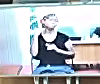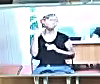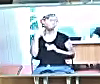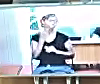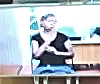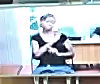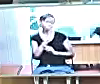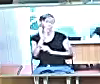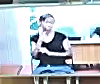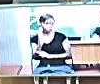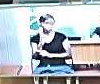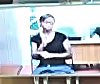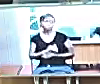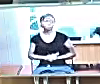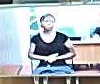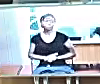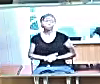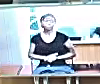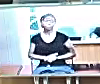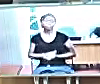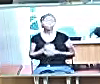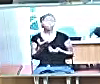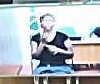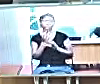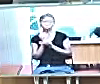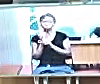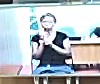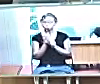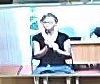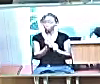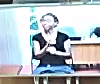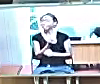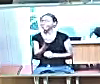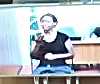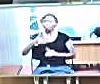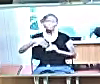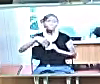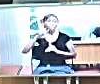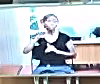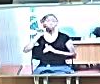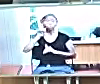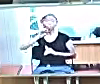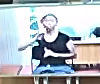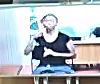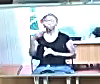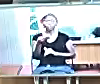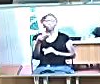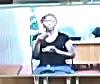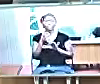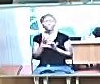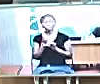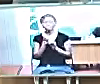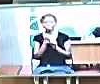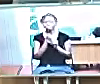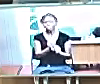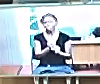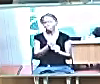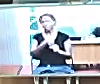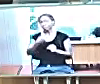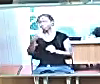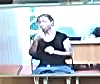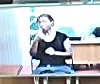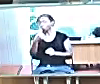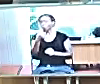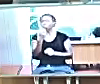recursos no caixa do tesouro então é esse número poderia ser de mais de 9 bilhões o caixa fechou o déficit fiscal